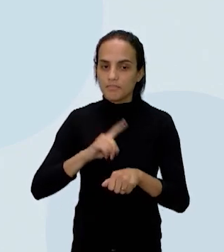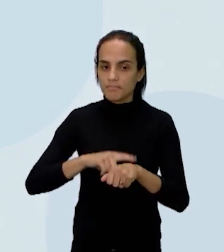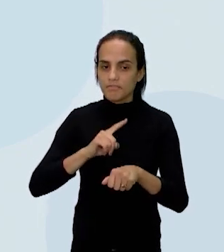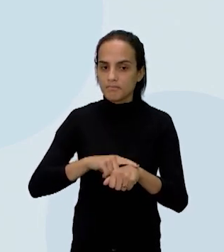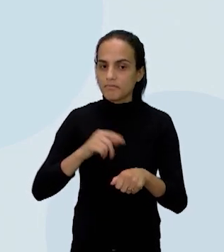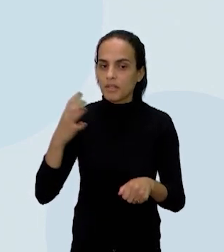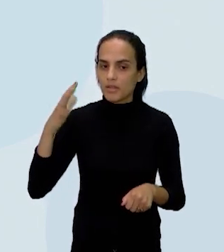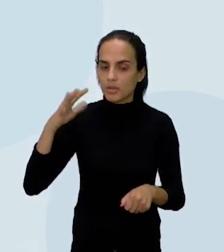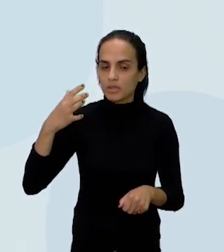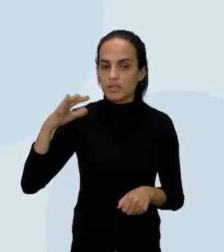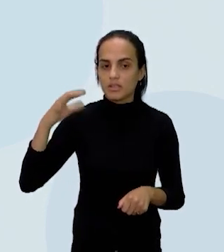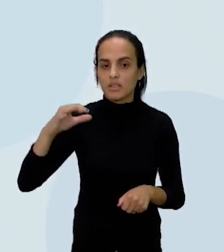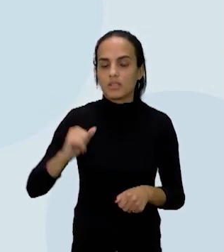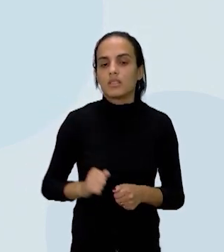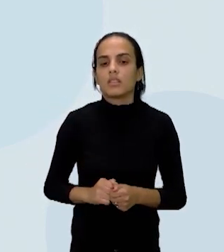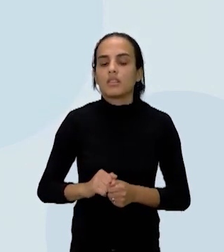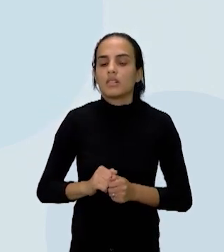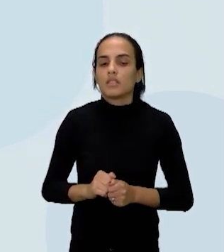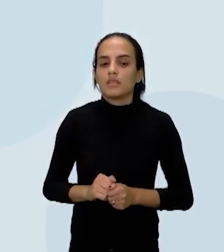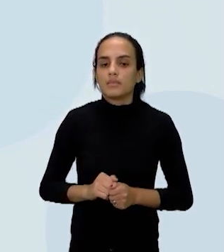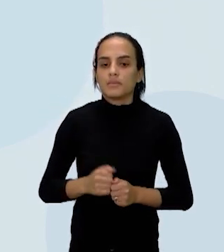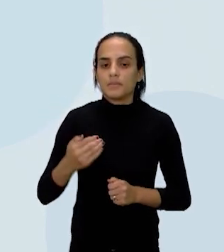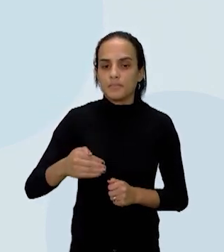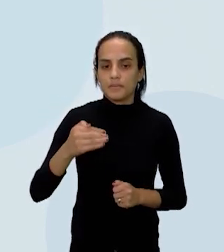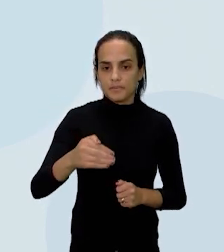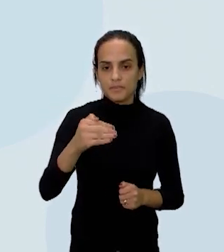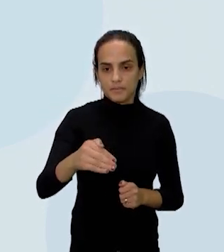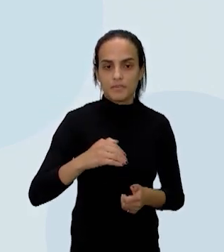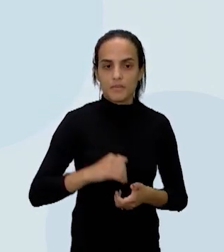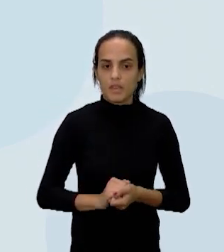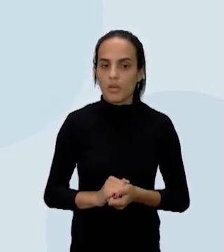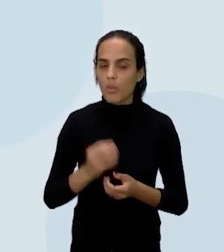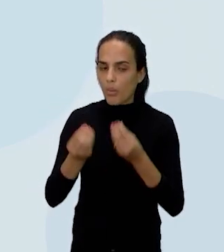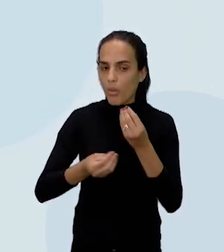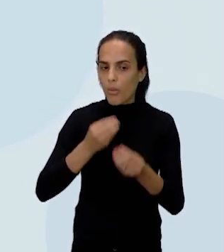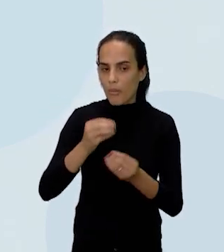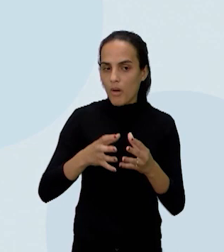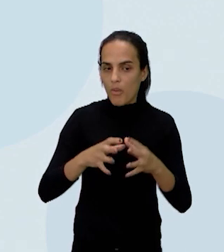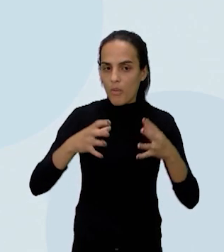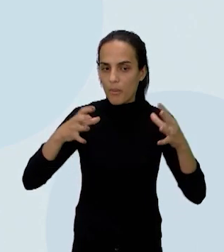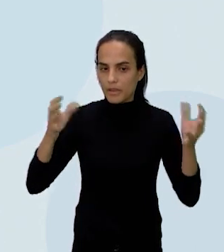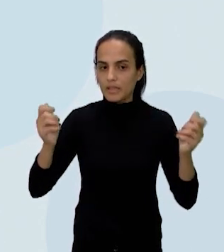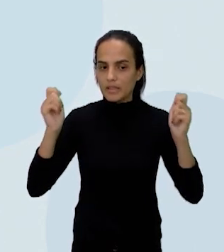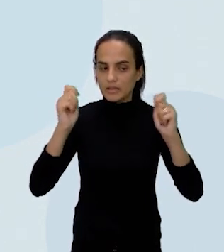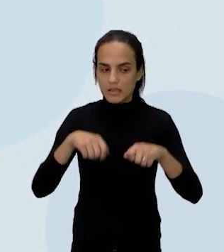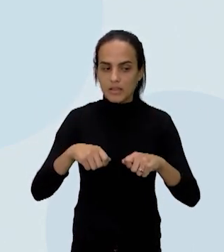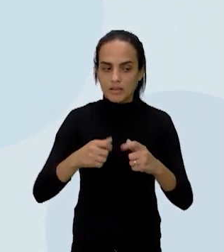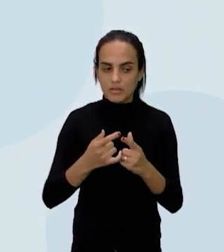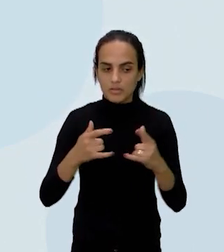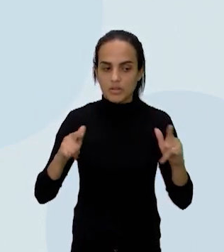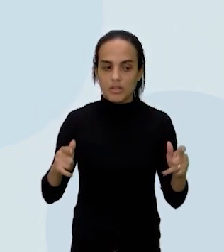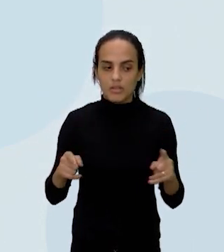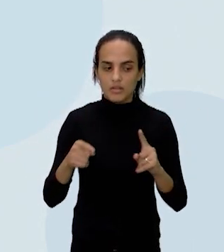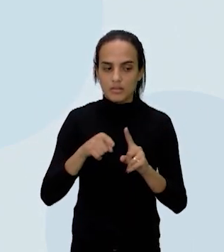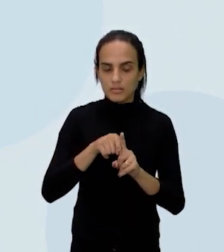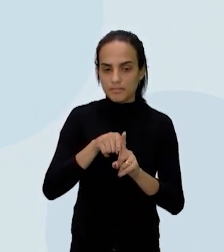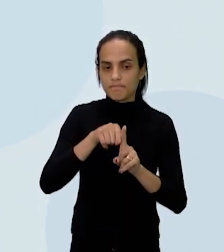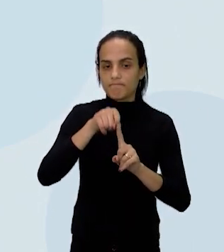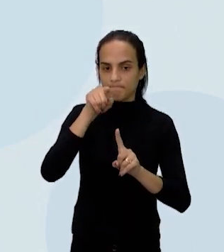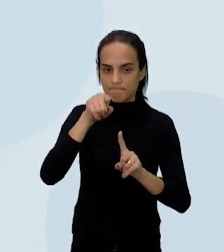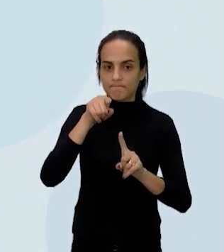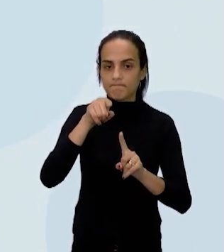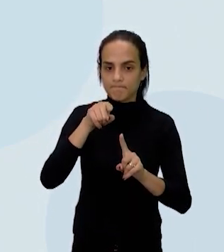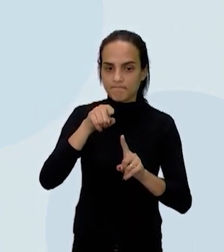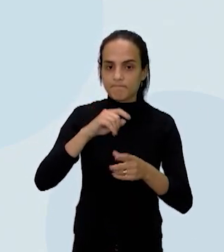qual a reação se processa. Uma maneira de aumentar a probabilidade de choques é aumentar a energia cinética